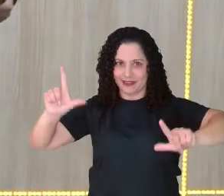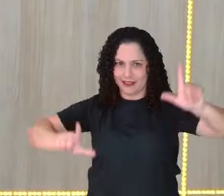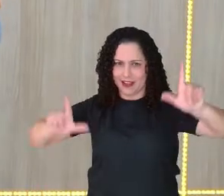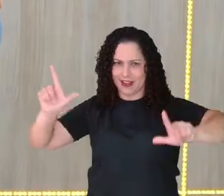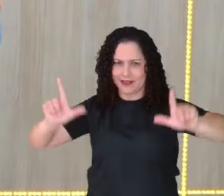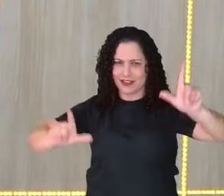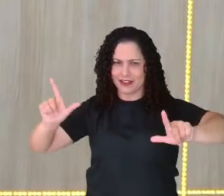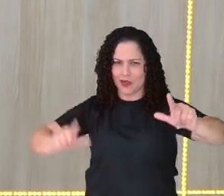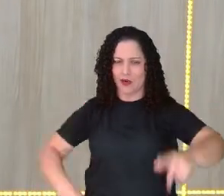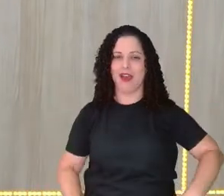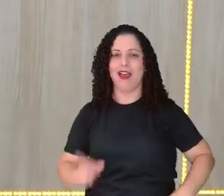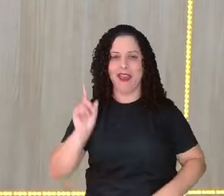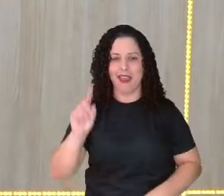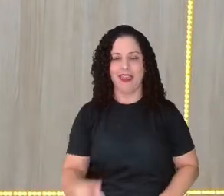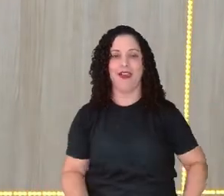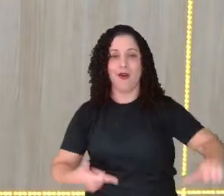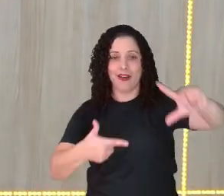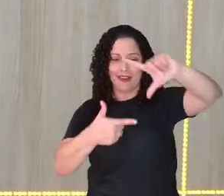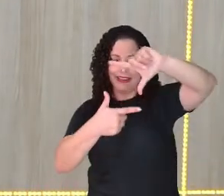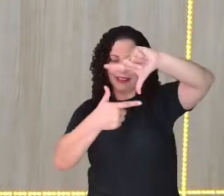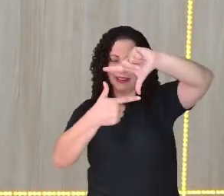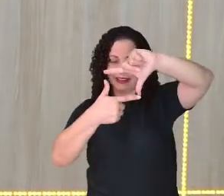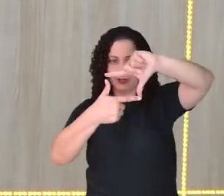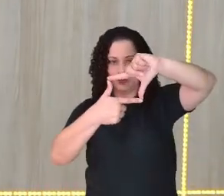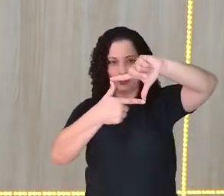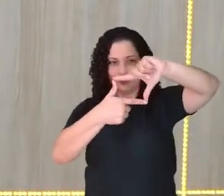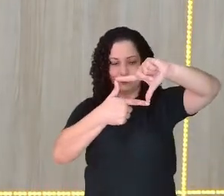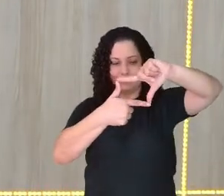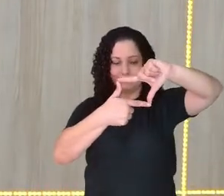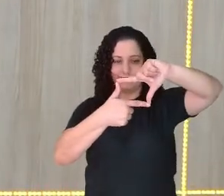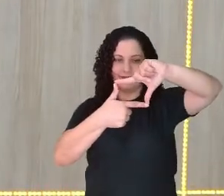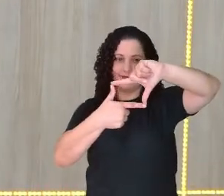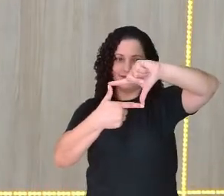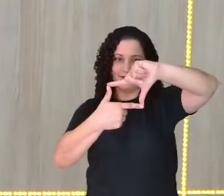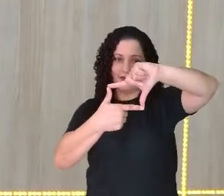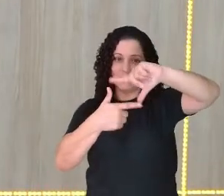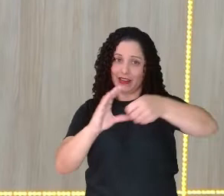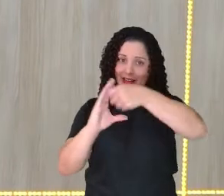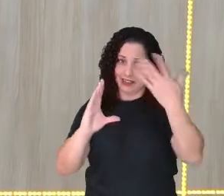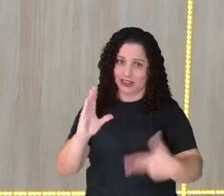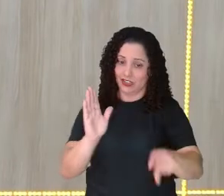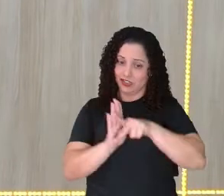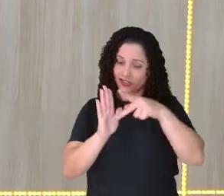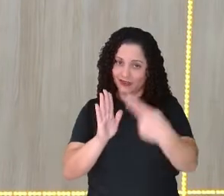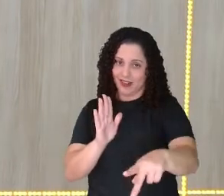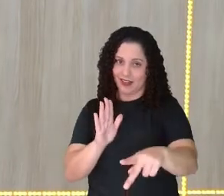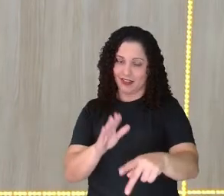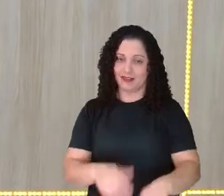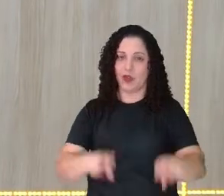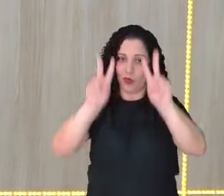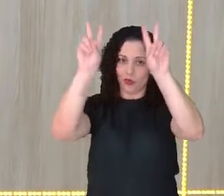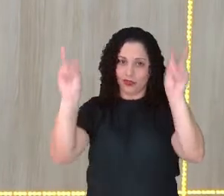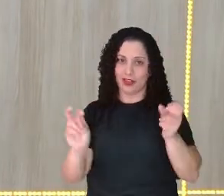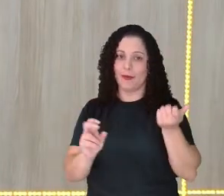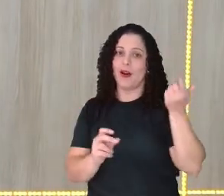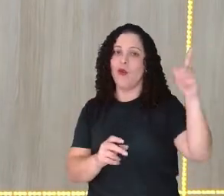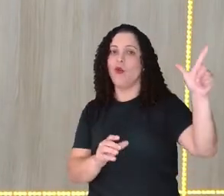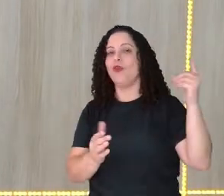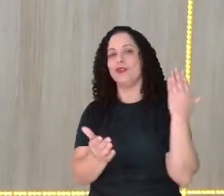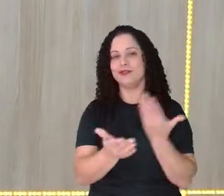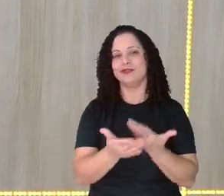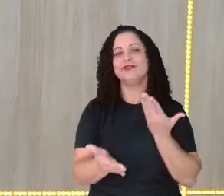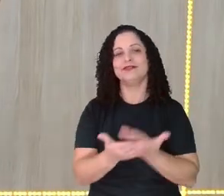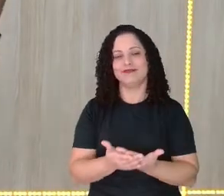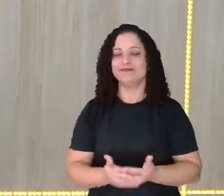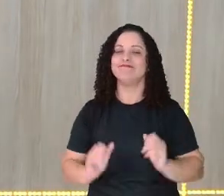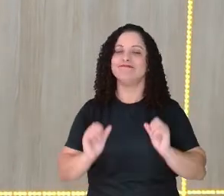retângulo. Isso é por conta das características desse quadrilátero, certo? Tema para as próximas